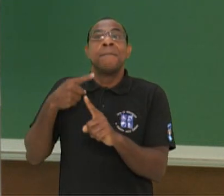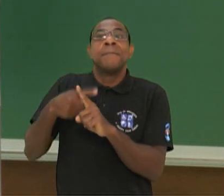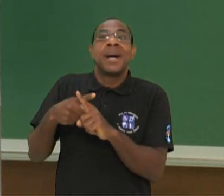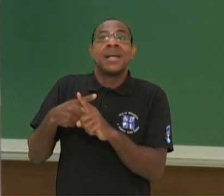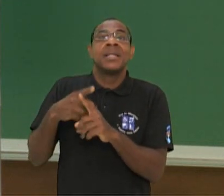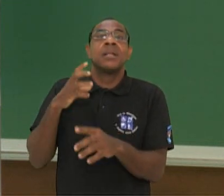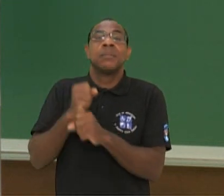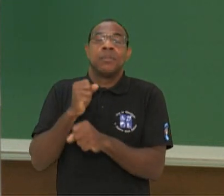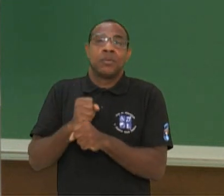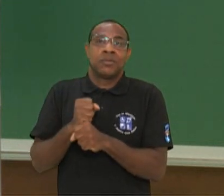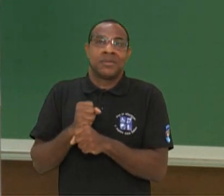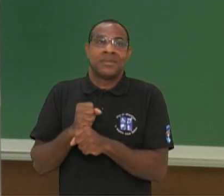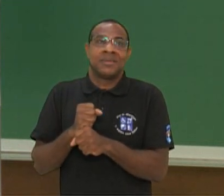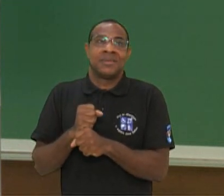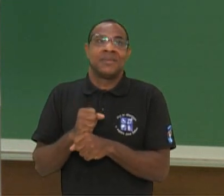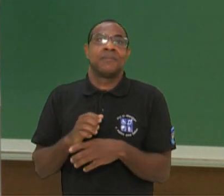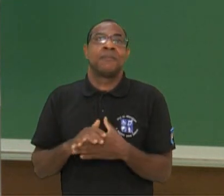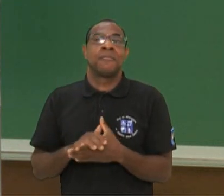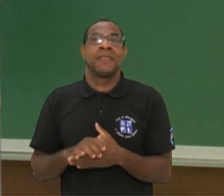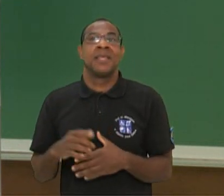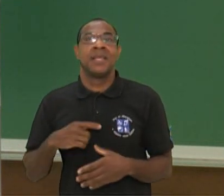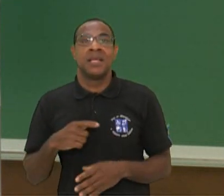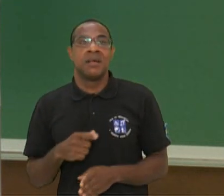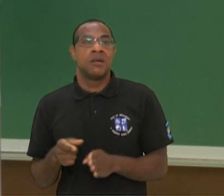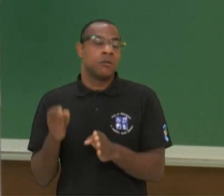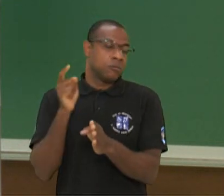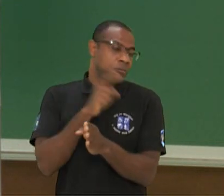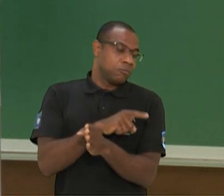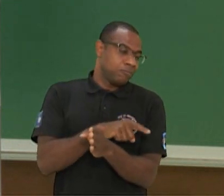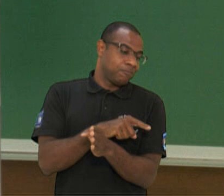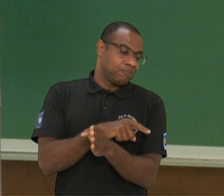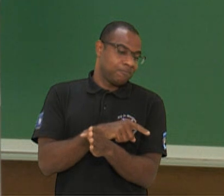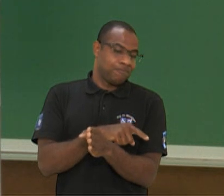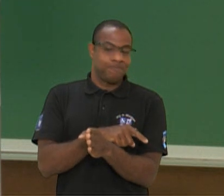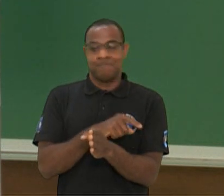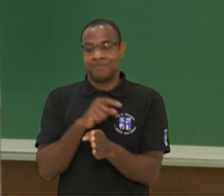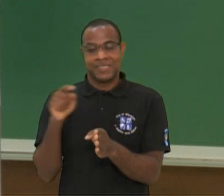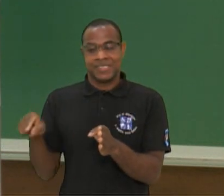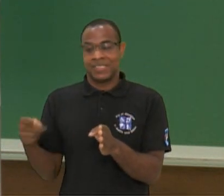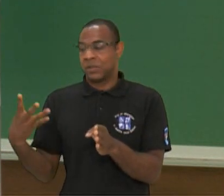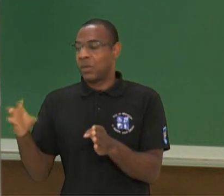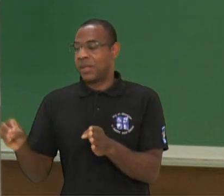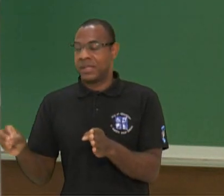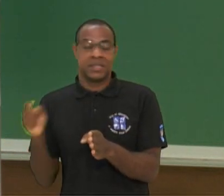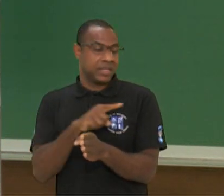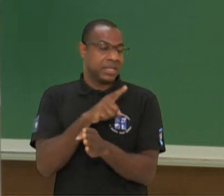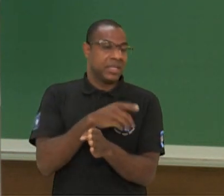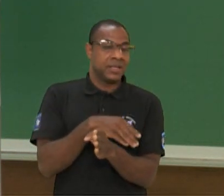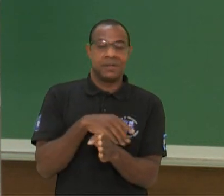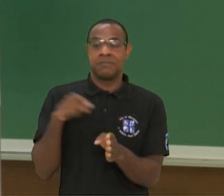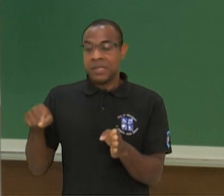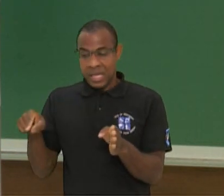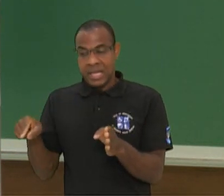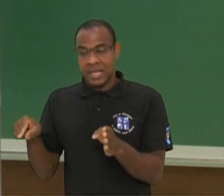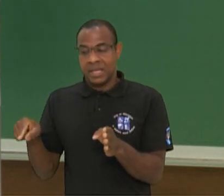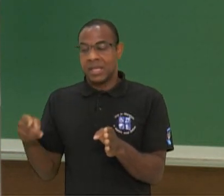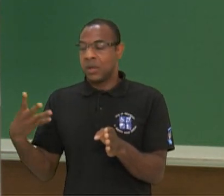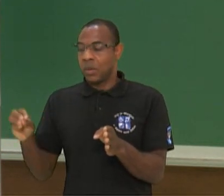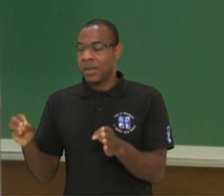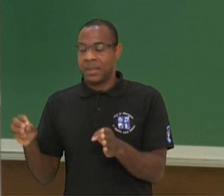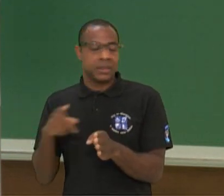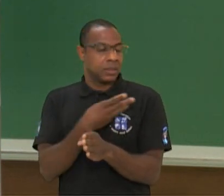em relação ao seu adversário. Então, ele vai estar em vantagem e o seu adversário vai estar apenas com 40. Se esse mesmo